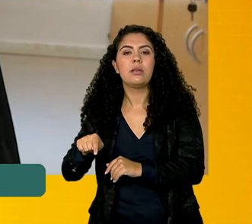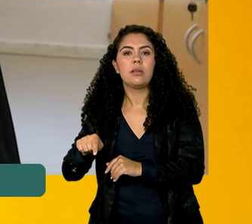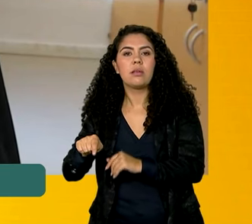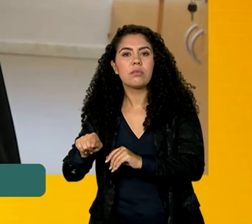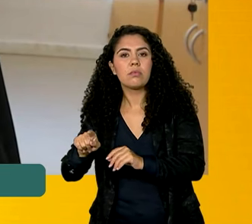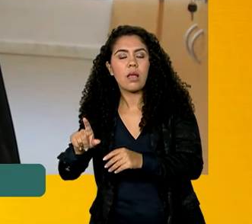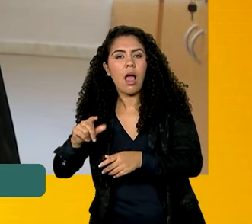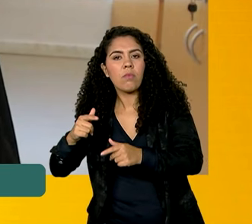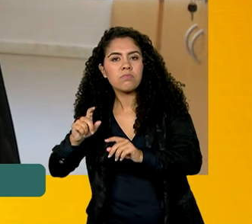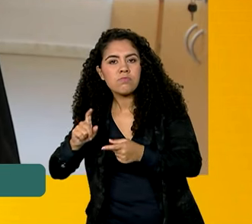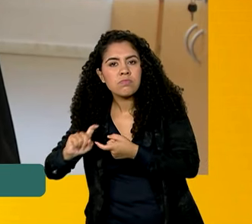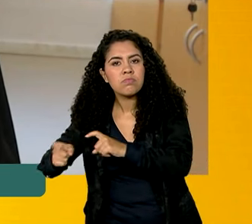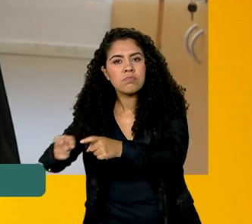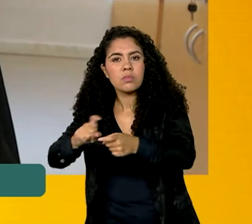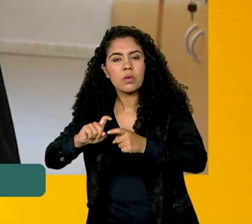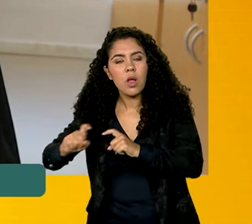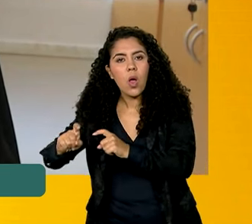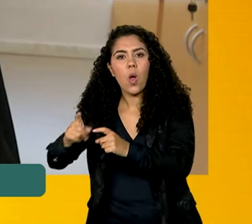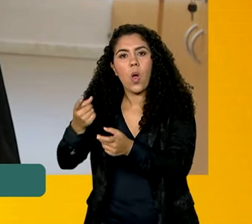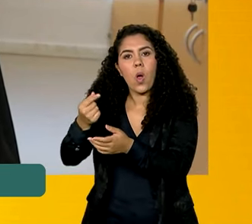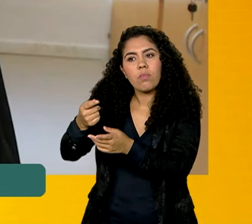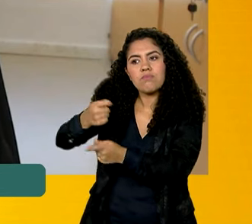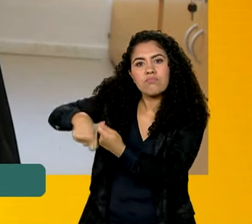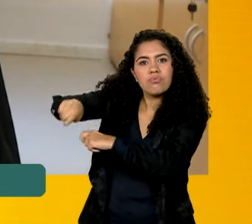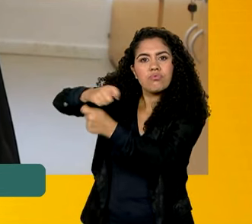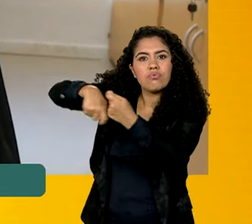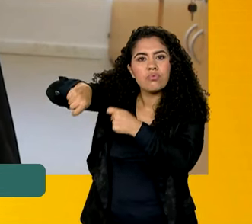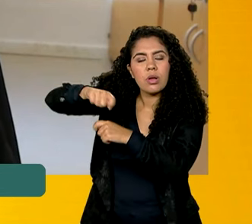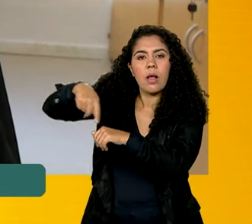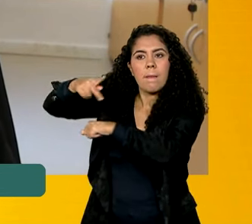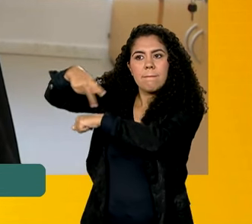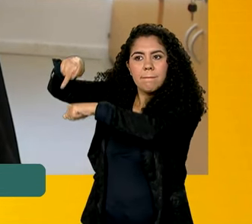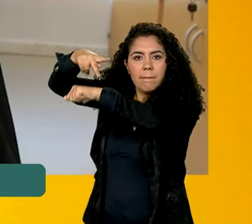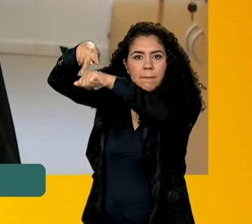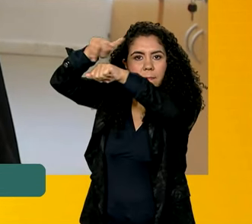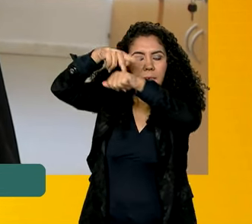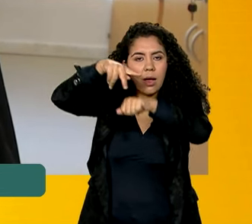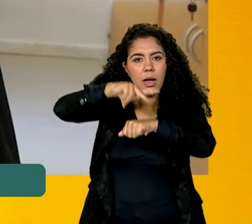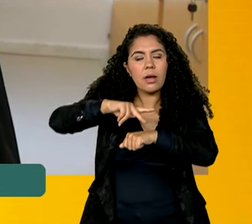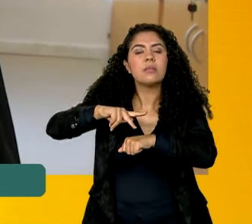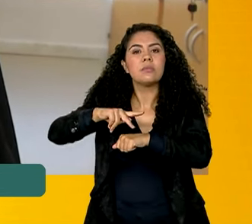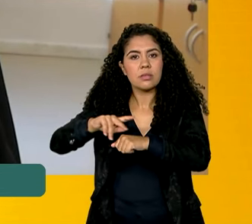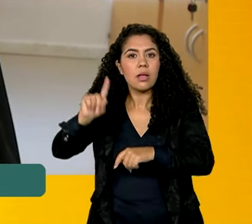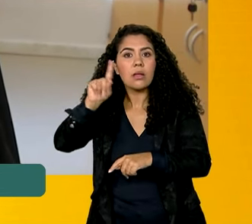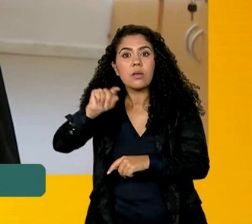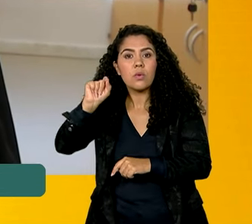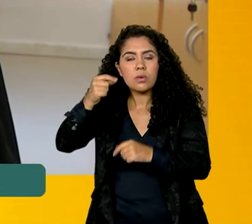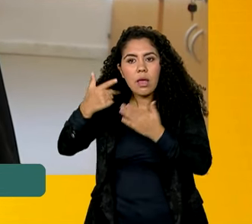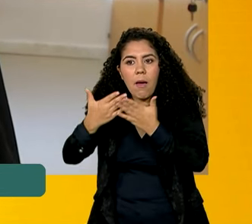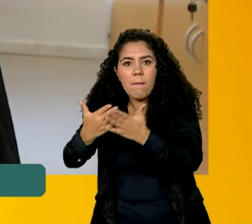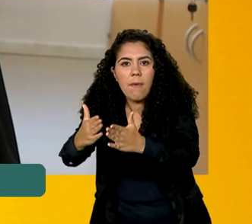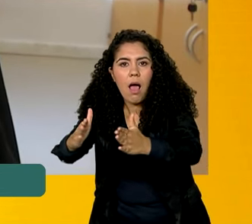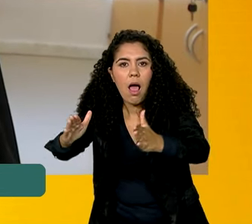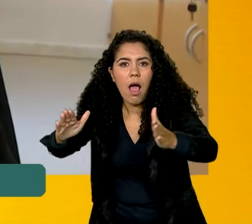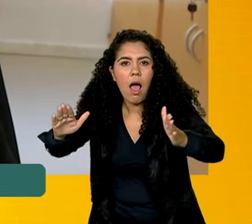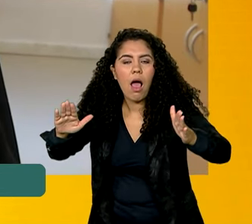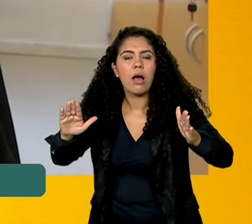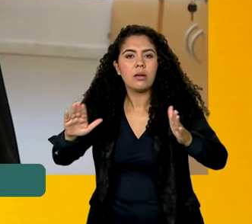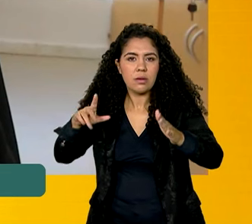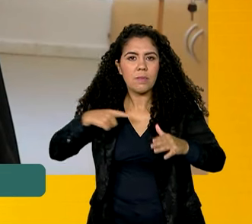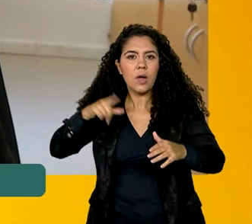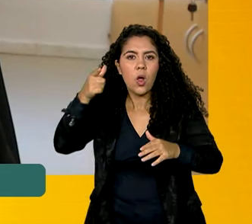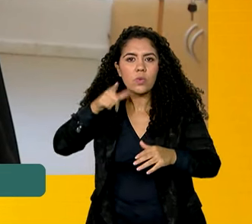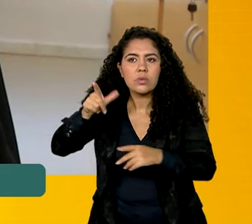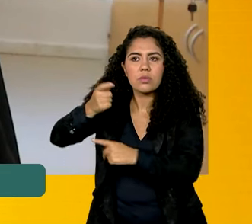o comércio internacional, né? Trabalhando as rotas de integração sul-americana num olhar já mais abrangente para o processo